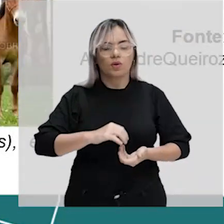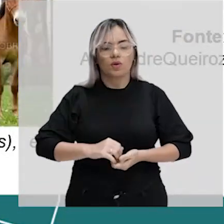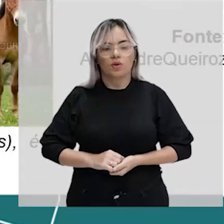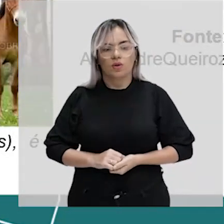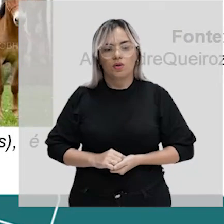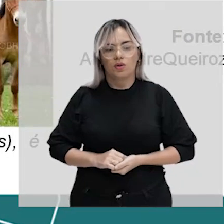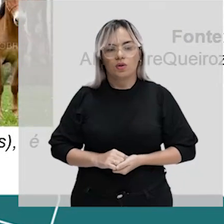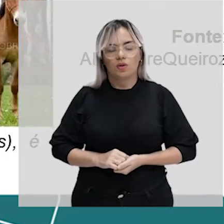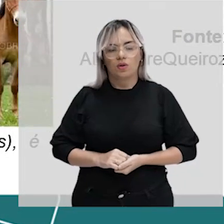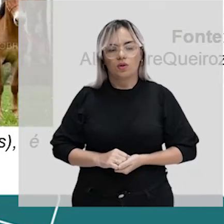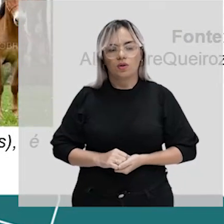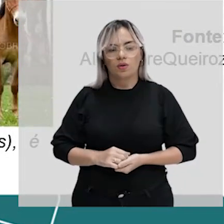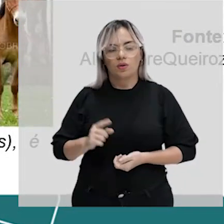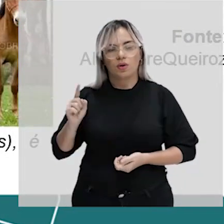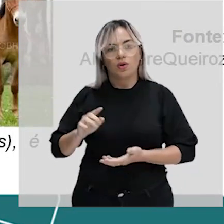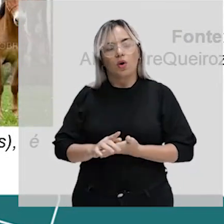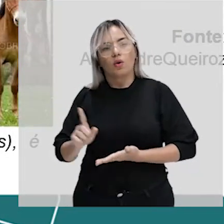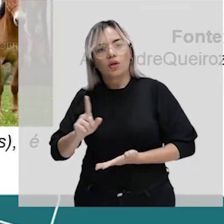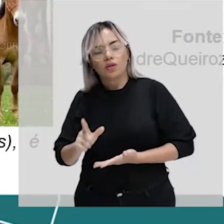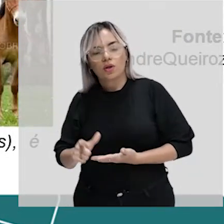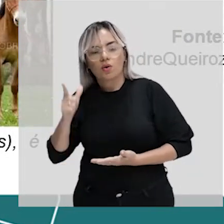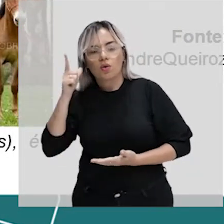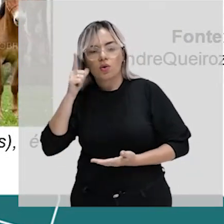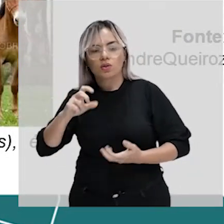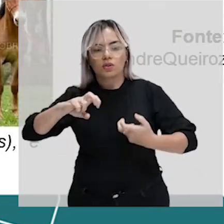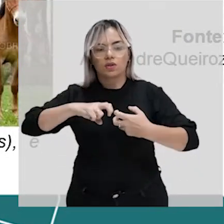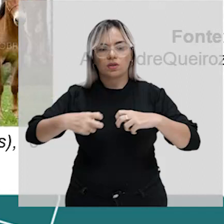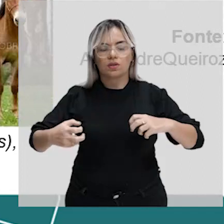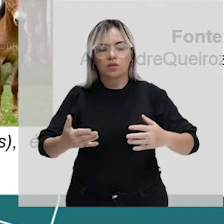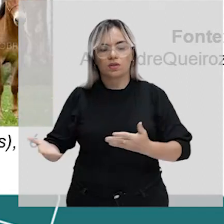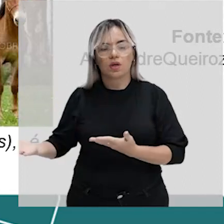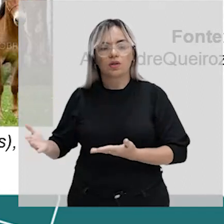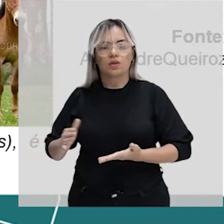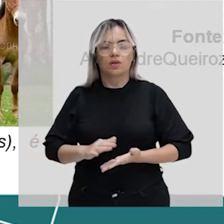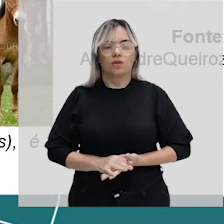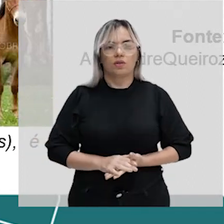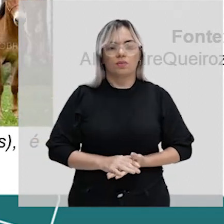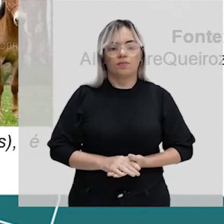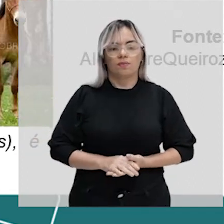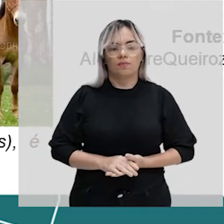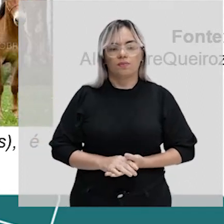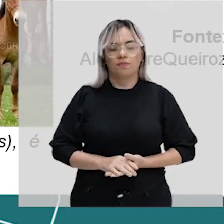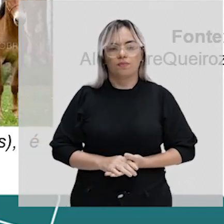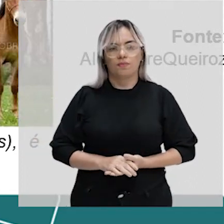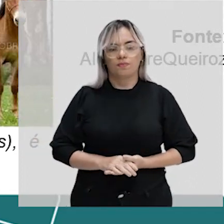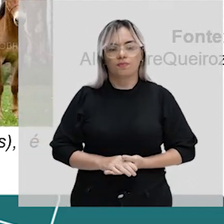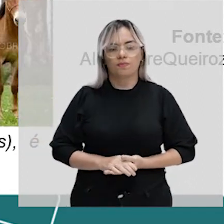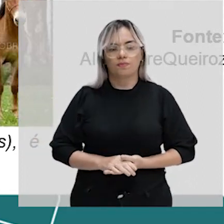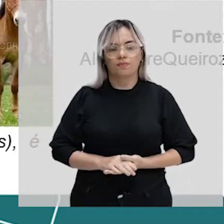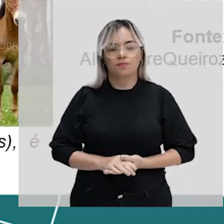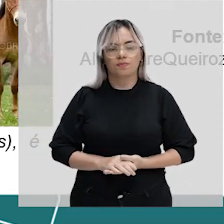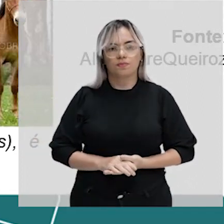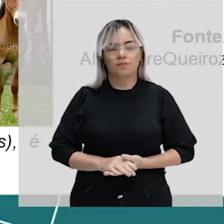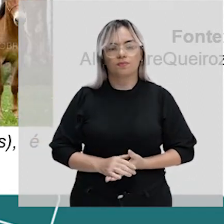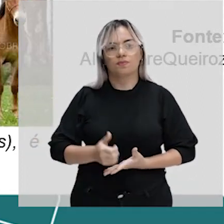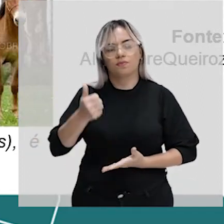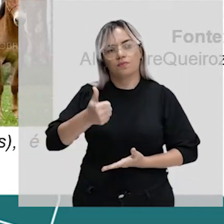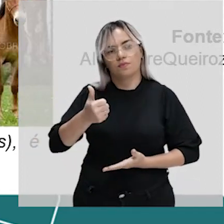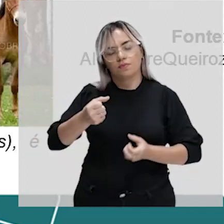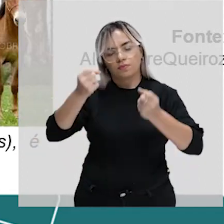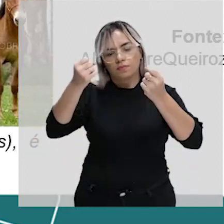da esterilidade do híbrido. O que seria a esterilidade do híbrido? Tá. Primeira